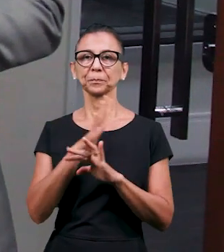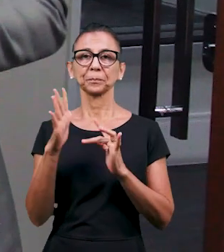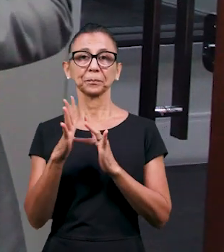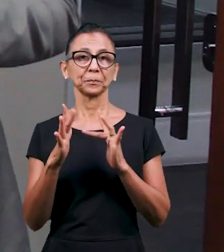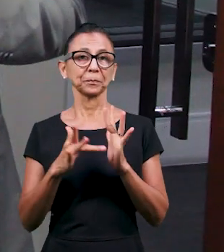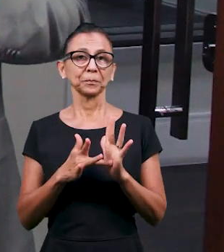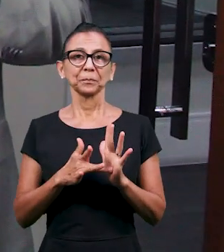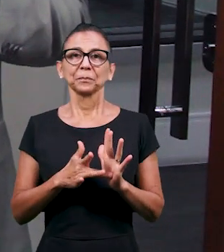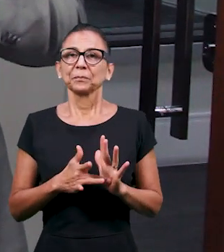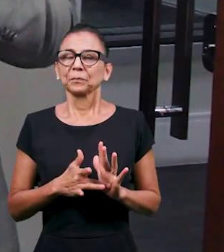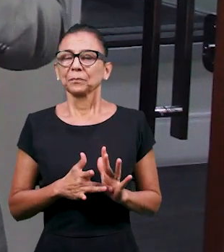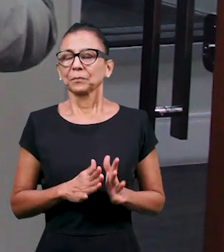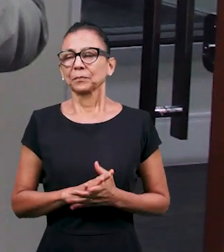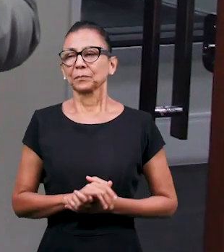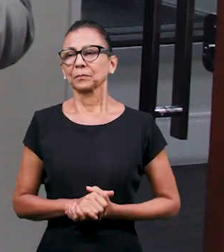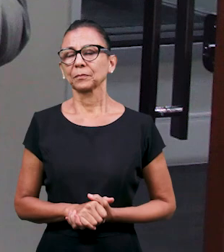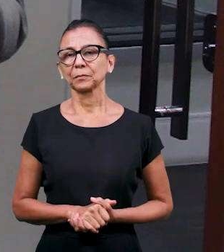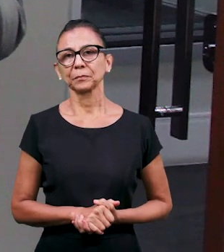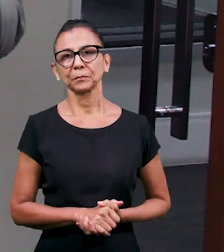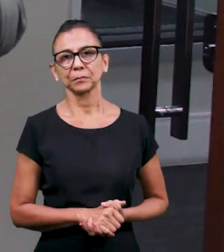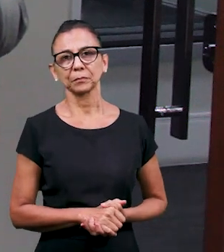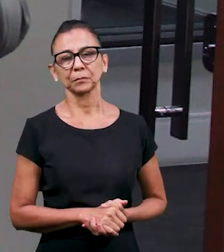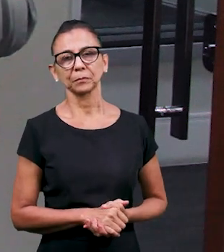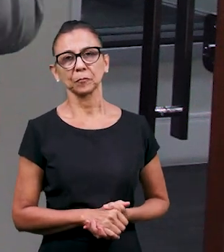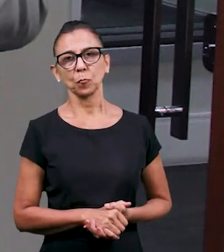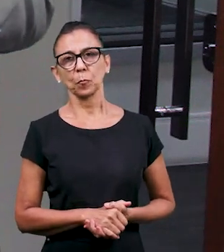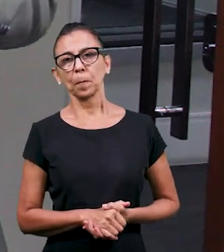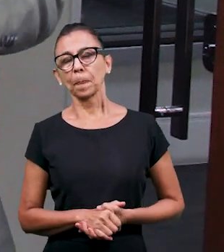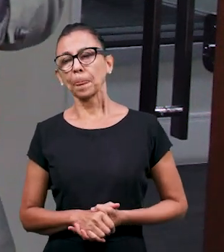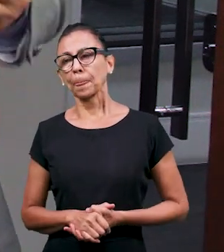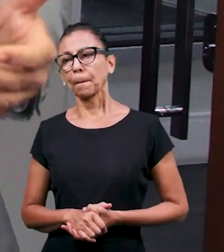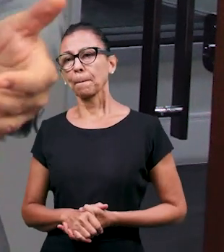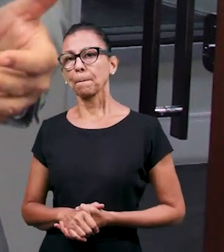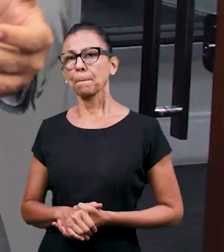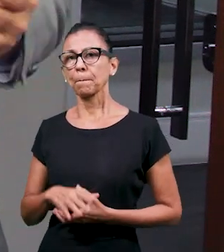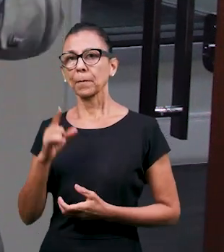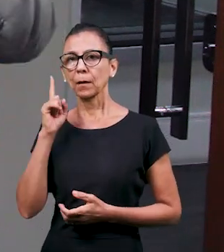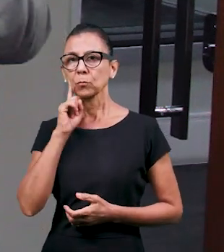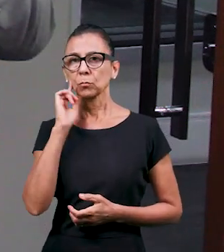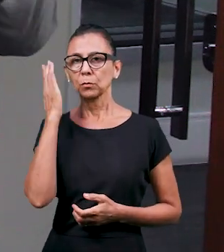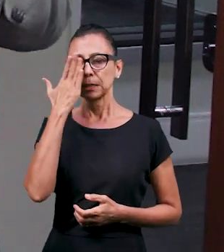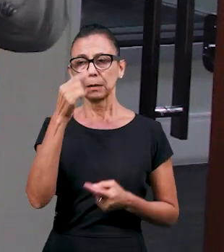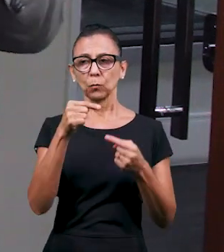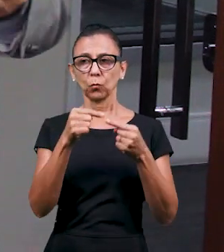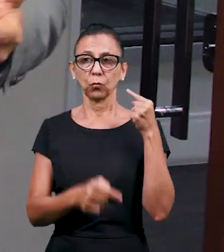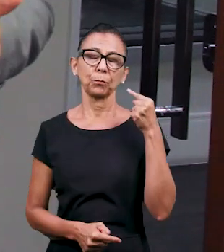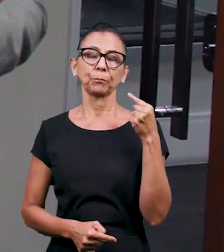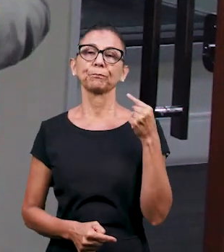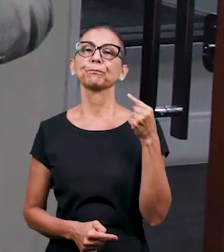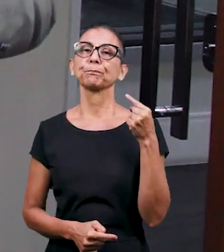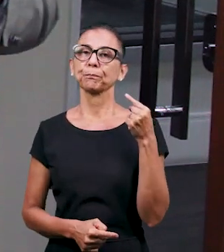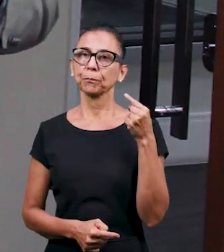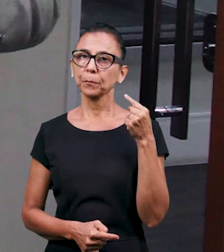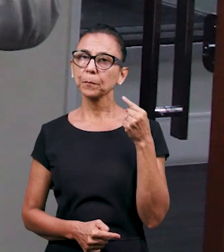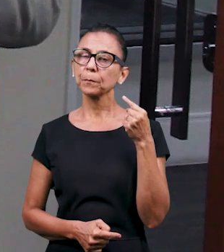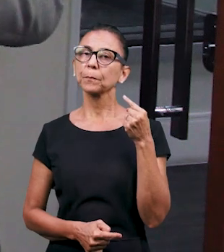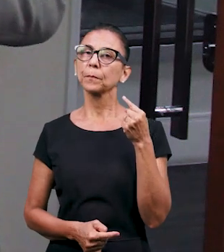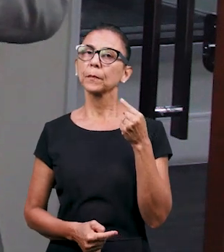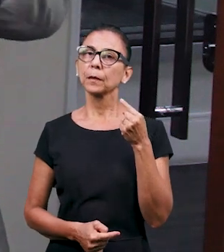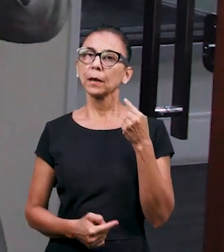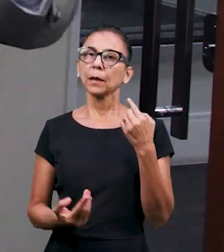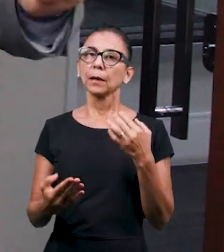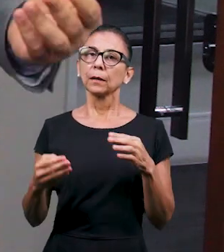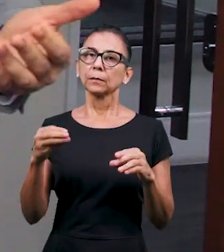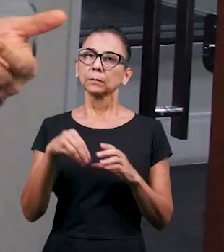Glória a Jesus. Sem dúvida nenhuma, é para o surdo-cego um grande desafio, né? Dentro de